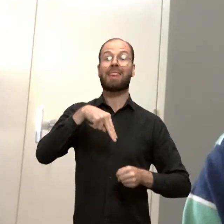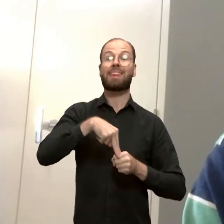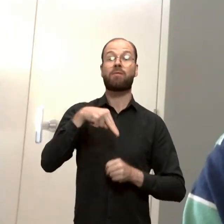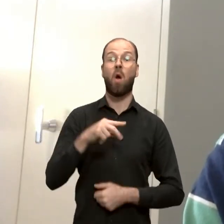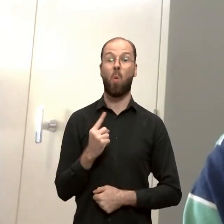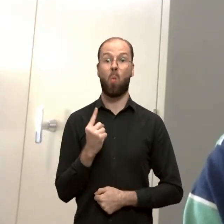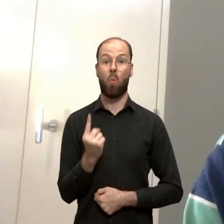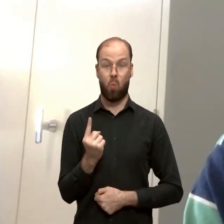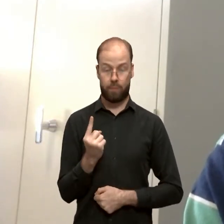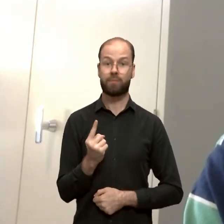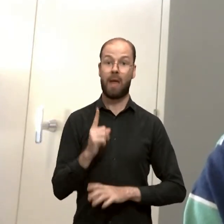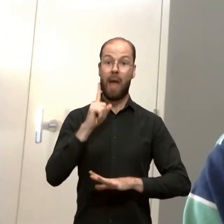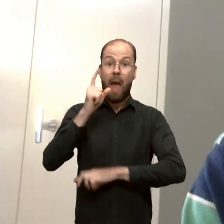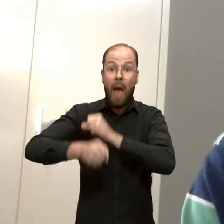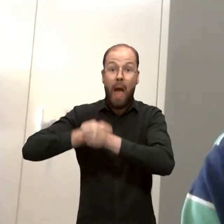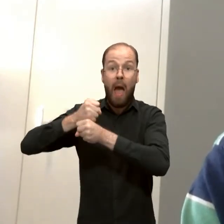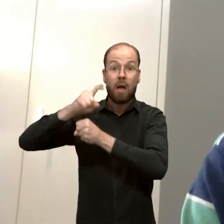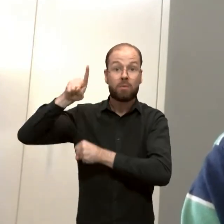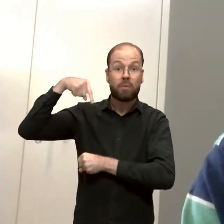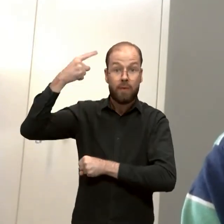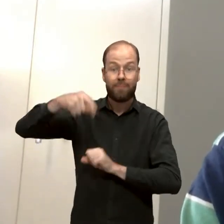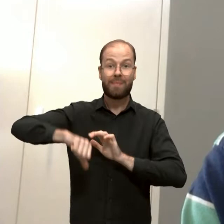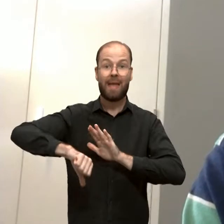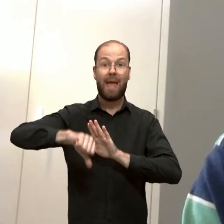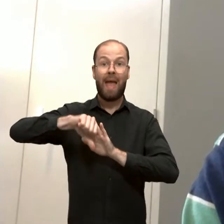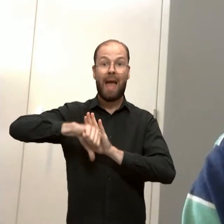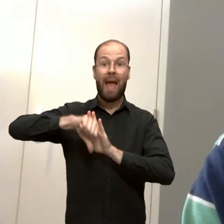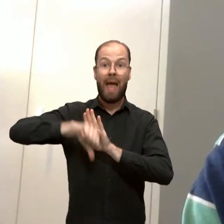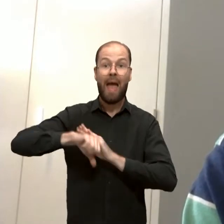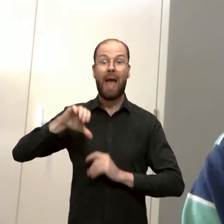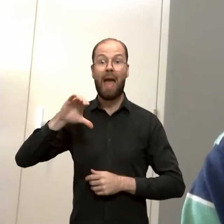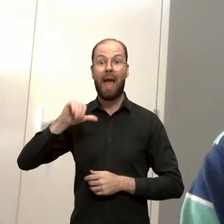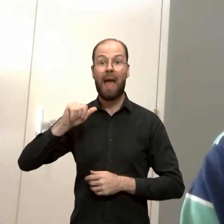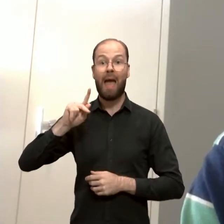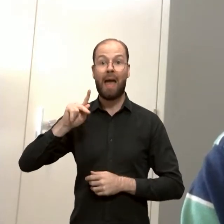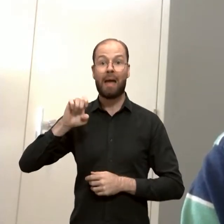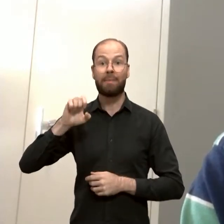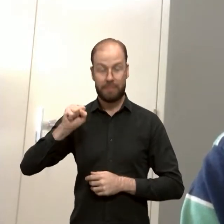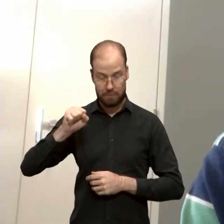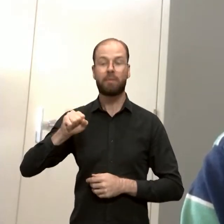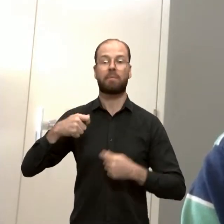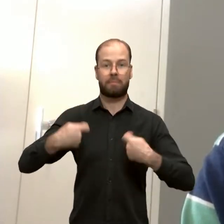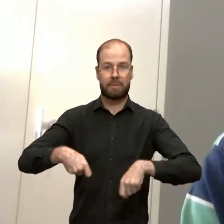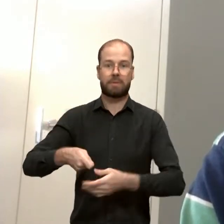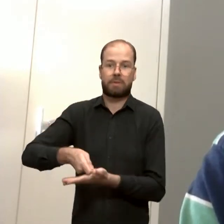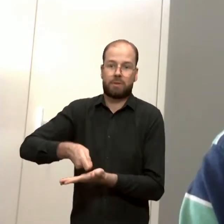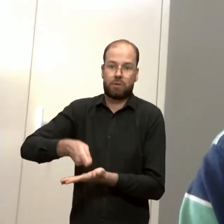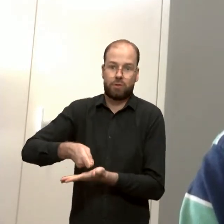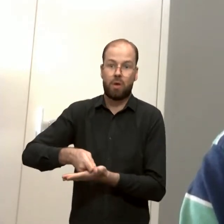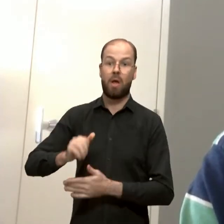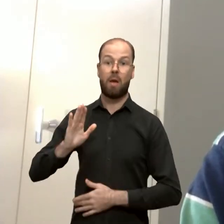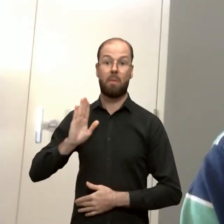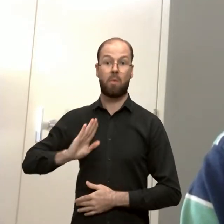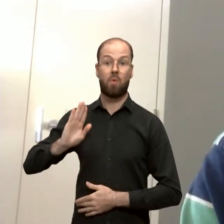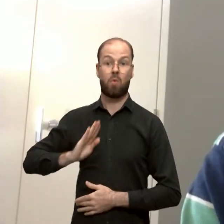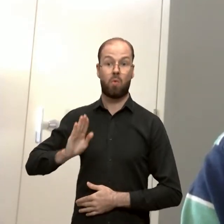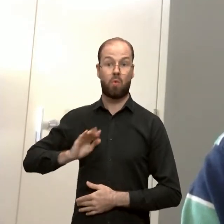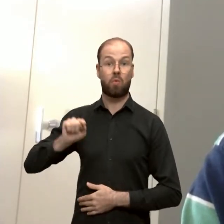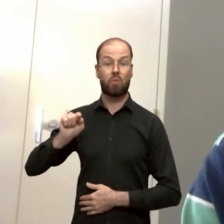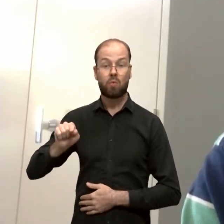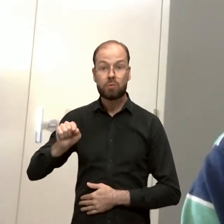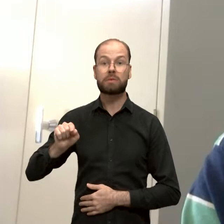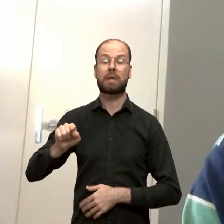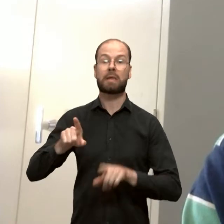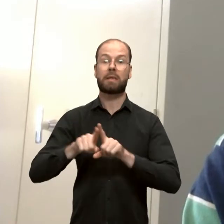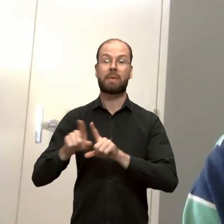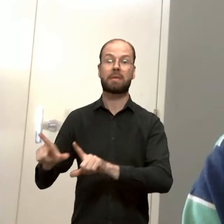vem, a CAPES vai exigir também que esses estudantes bolsistas tenham, além do